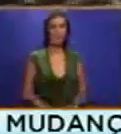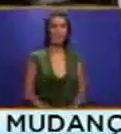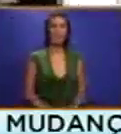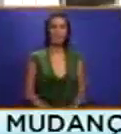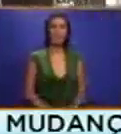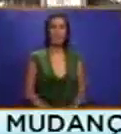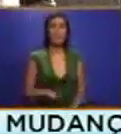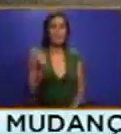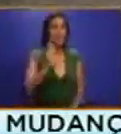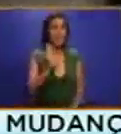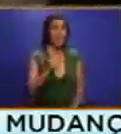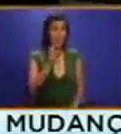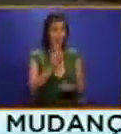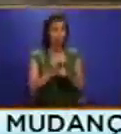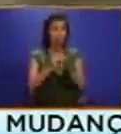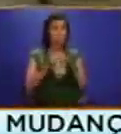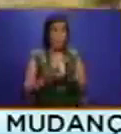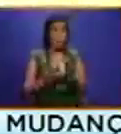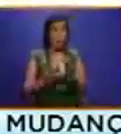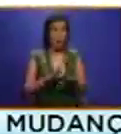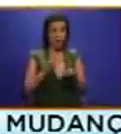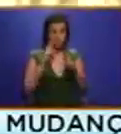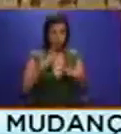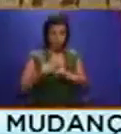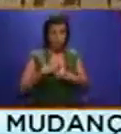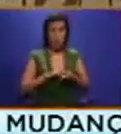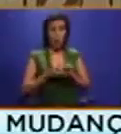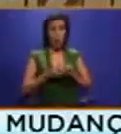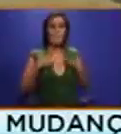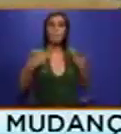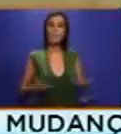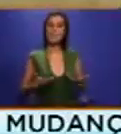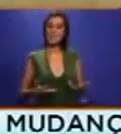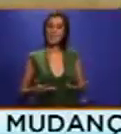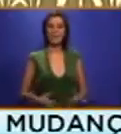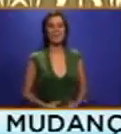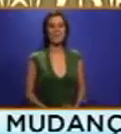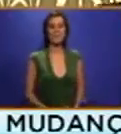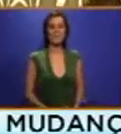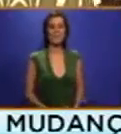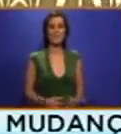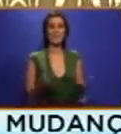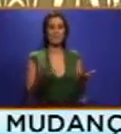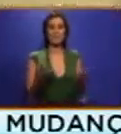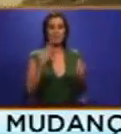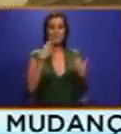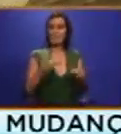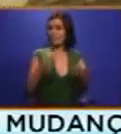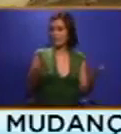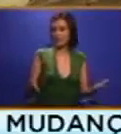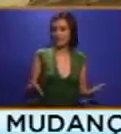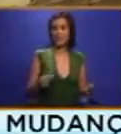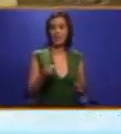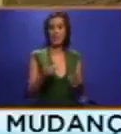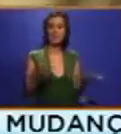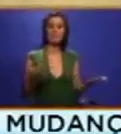é Adeus à Lúcia que parou no tempo seja bem-vinda ao presente numa versão casual E isto